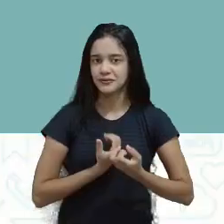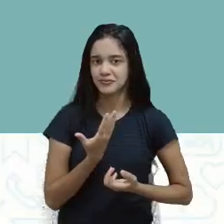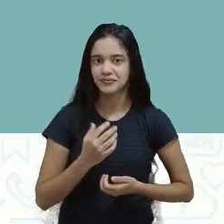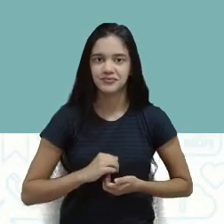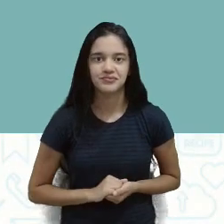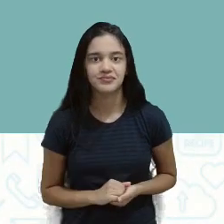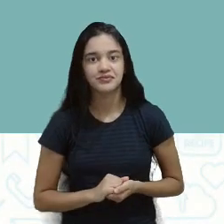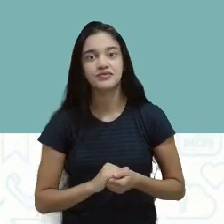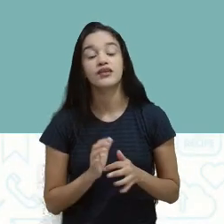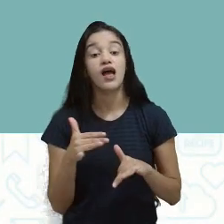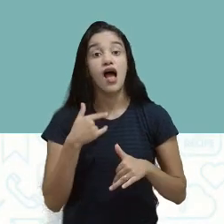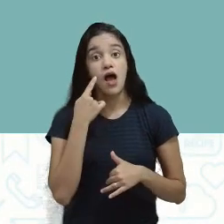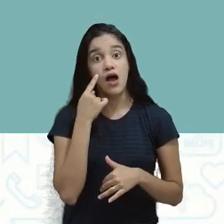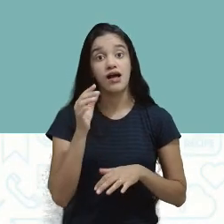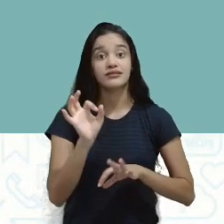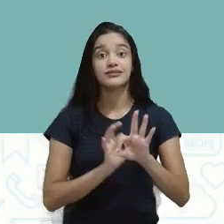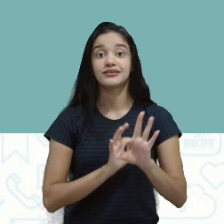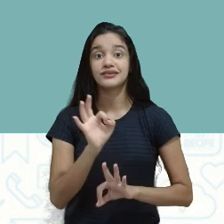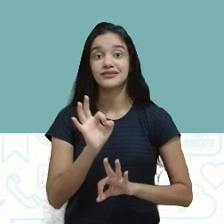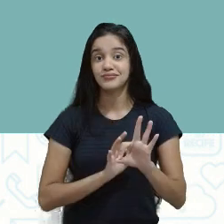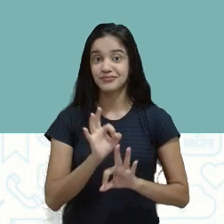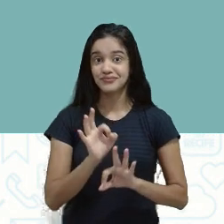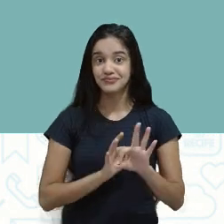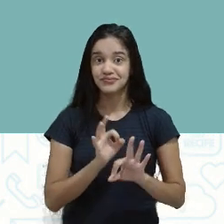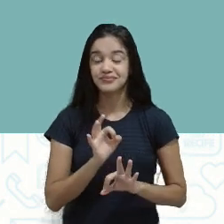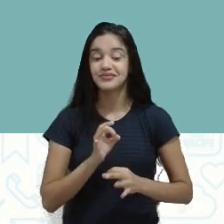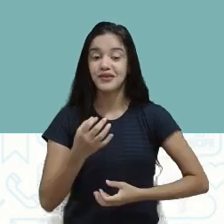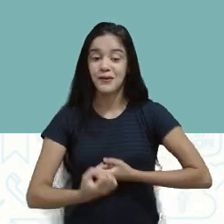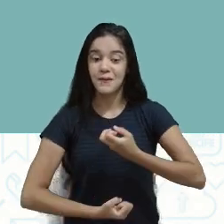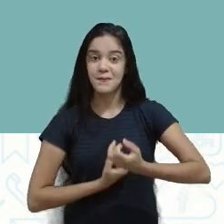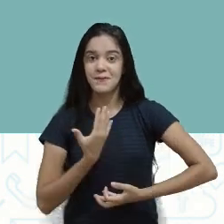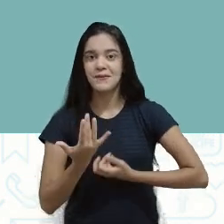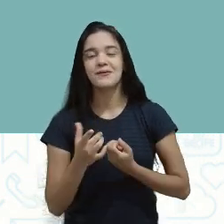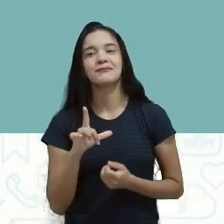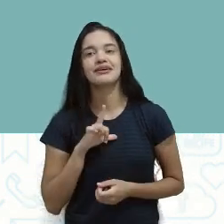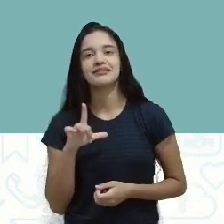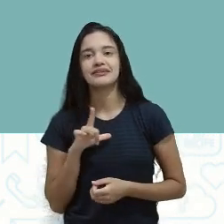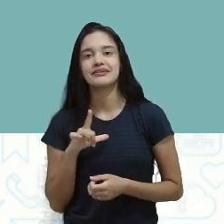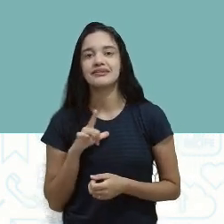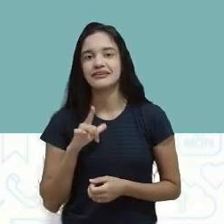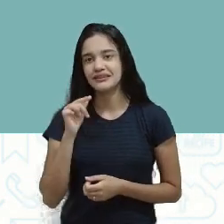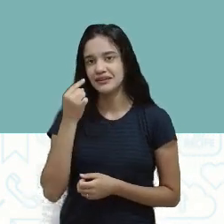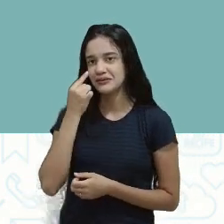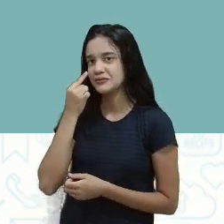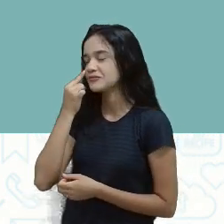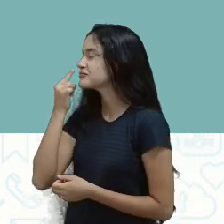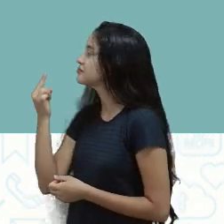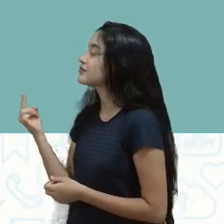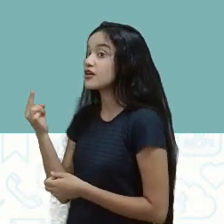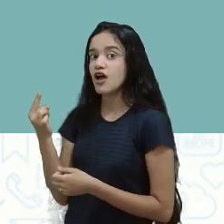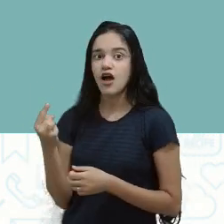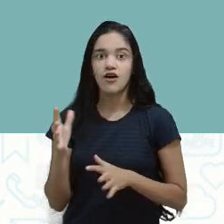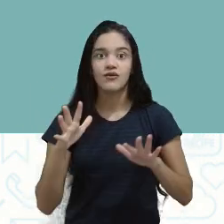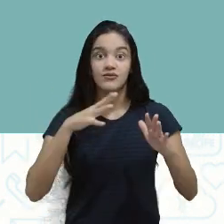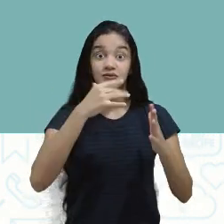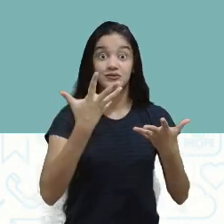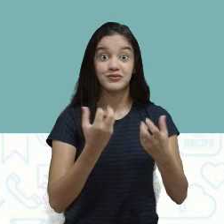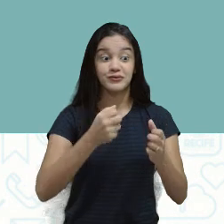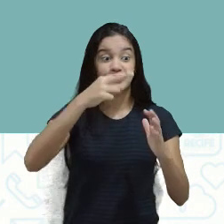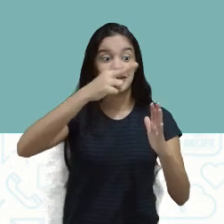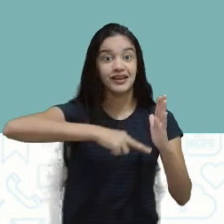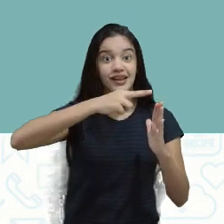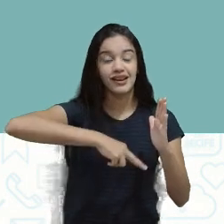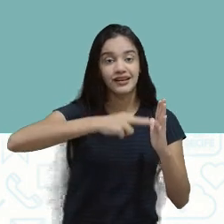Então, na organização do poema, tem ali um A, tá? Vamos ler prestando atenção.